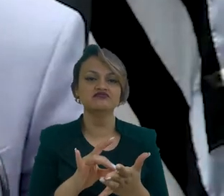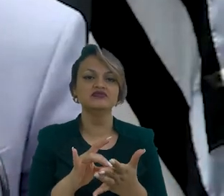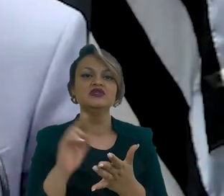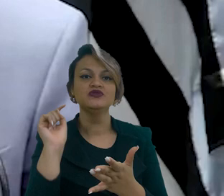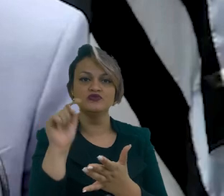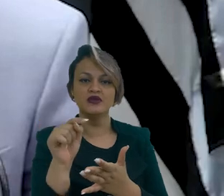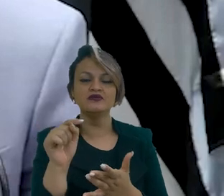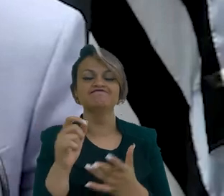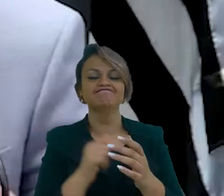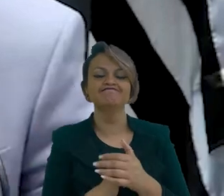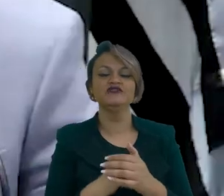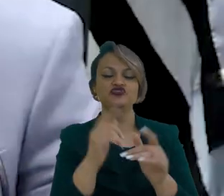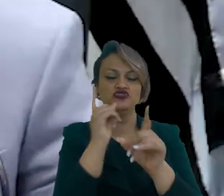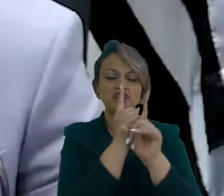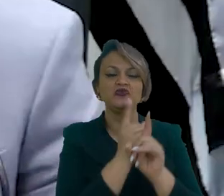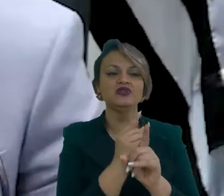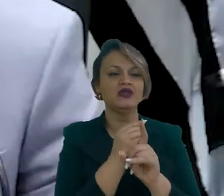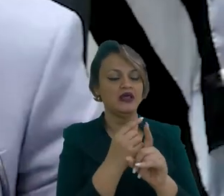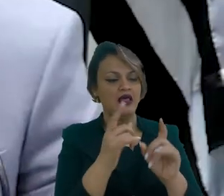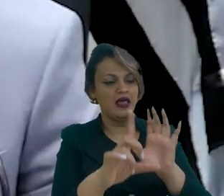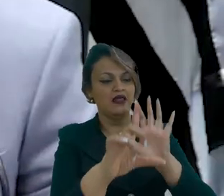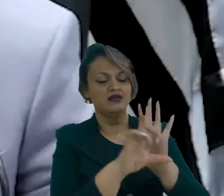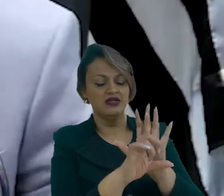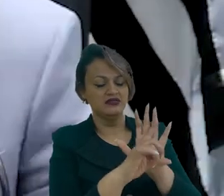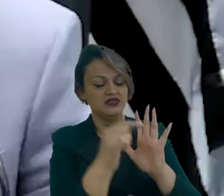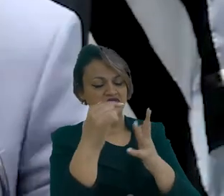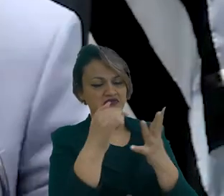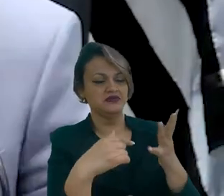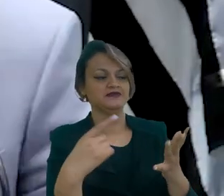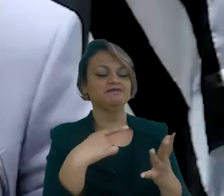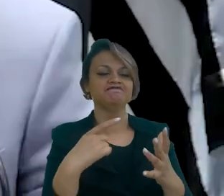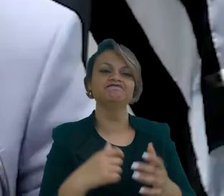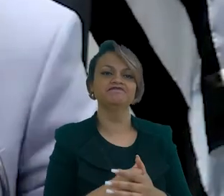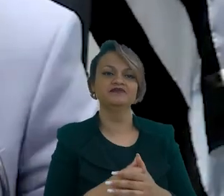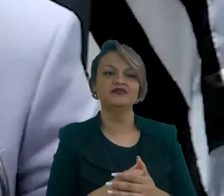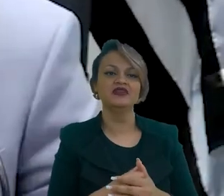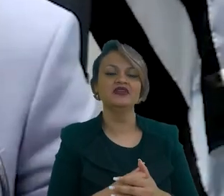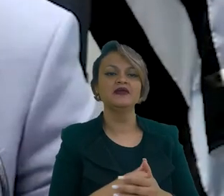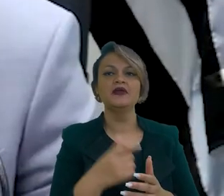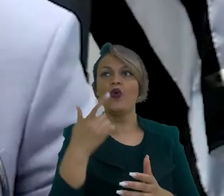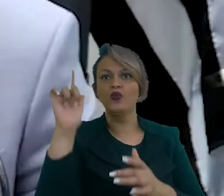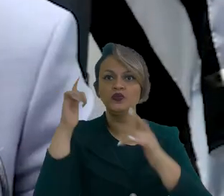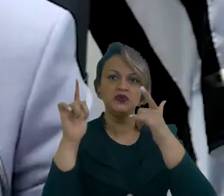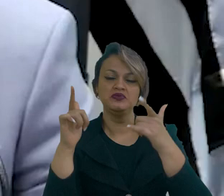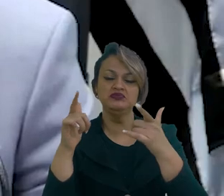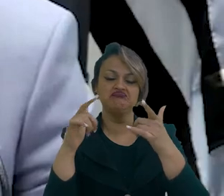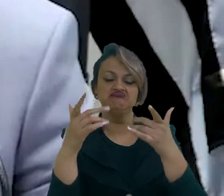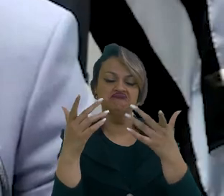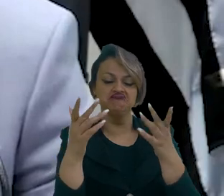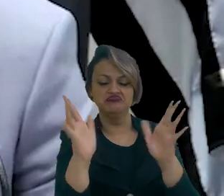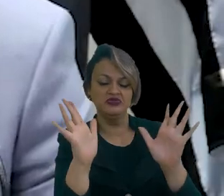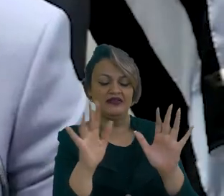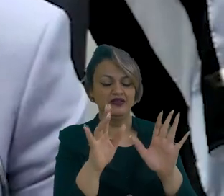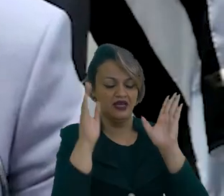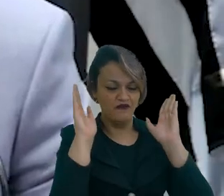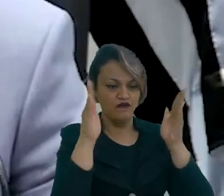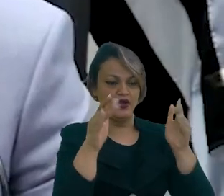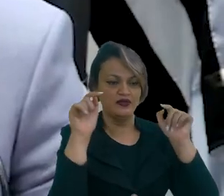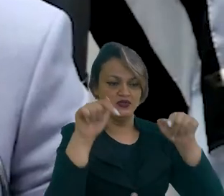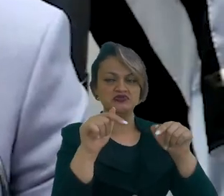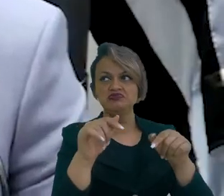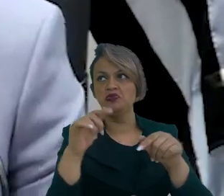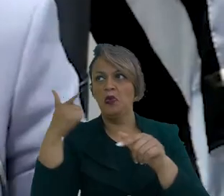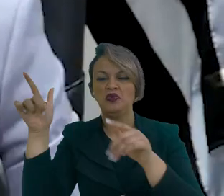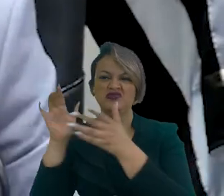o princípio de legalidade é a lei o súmula vinculante né uma Além disso não existe muita coisa